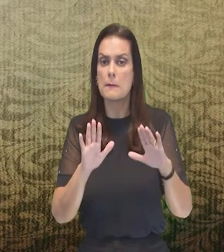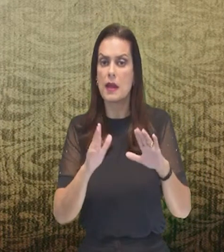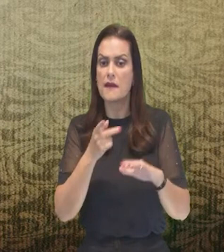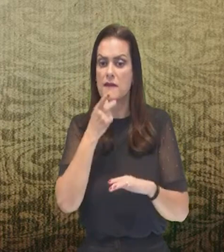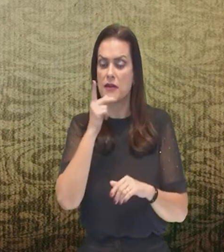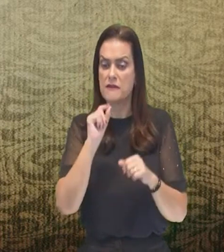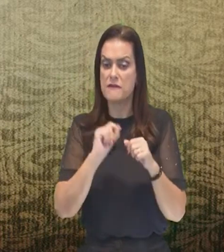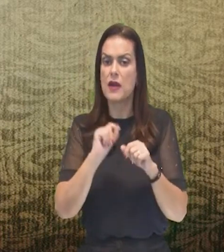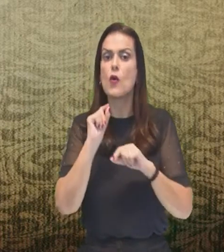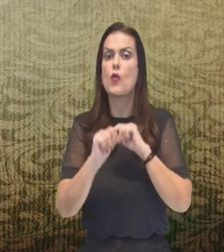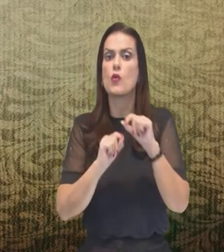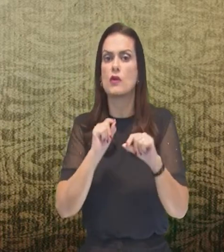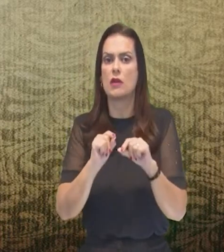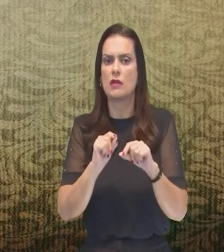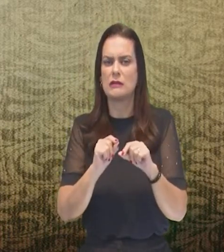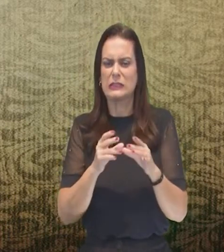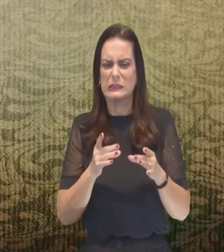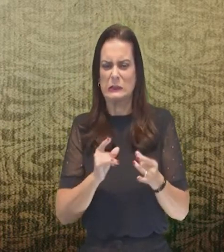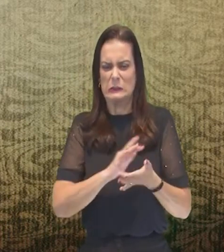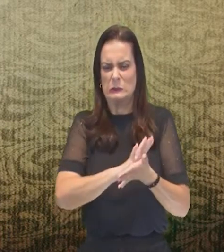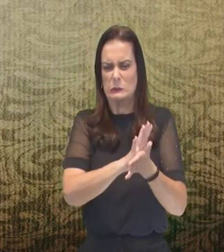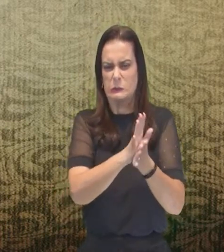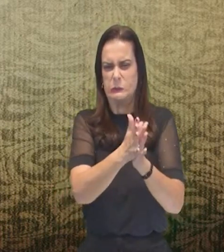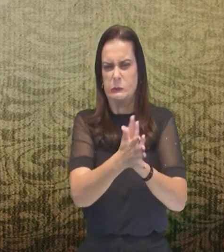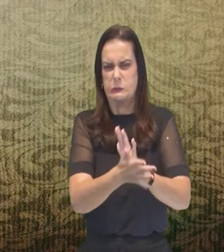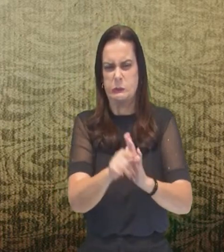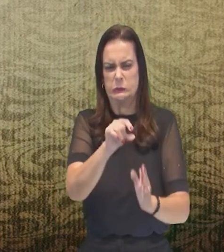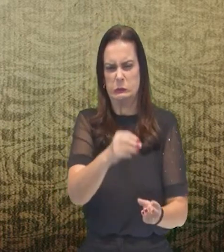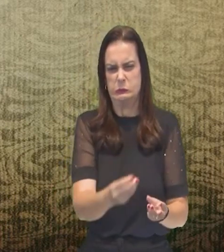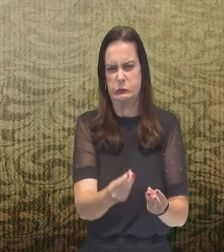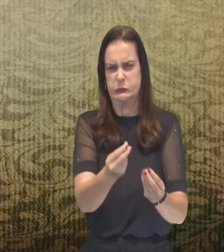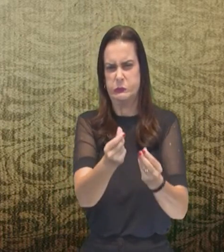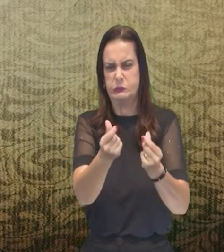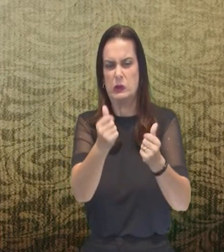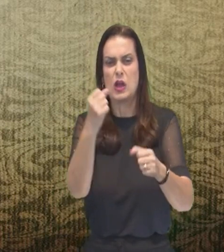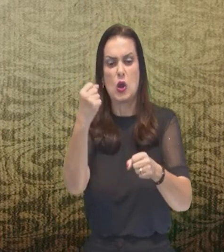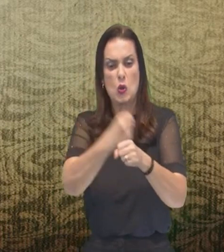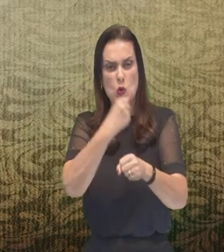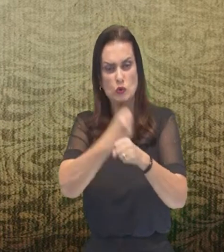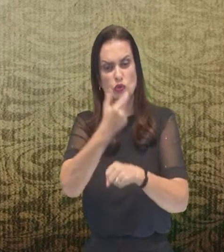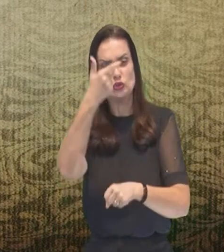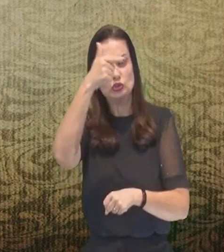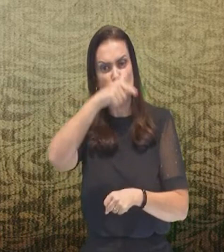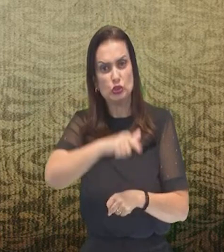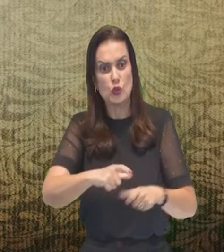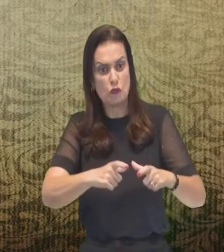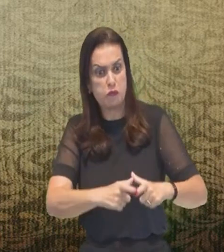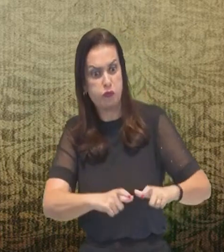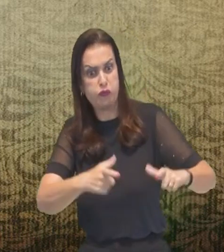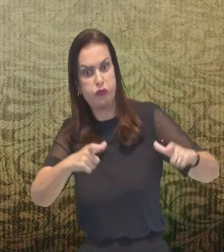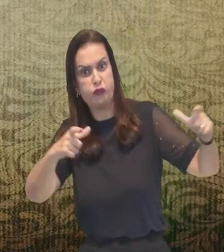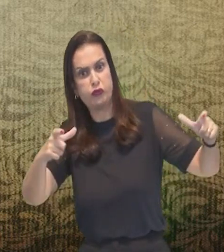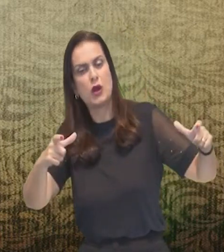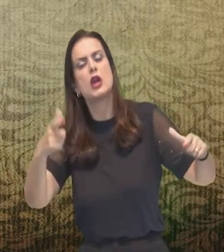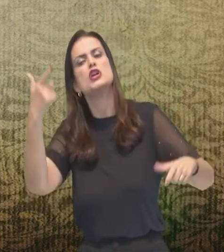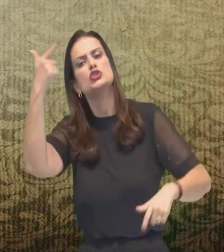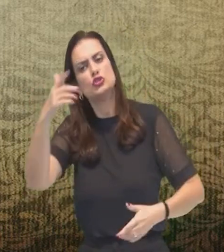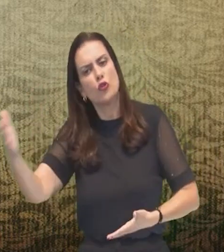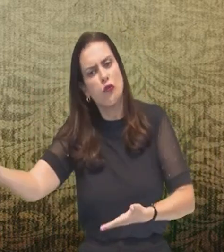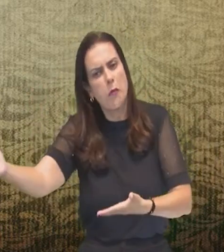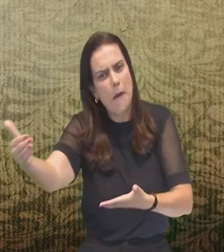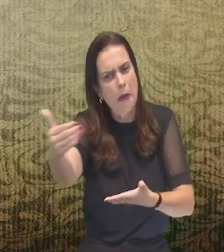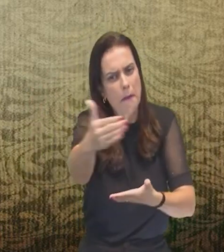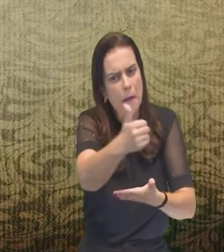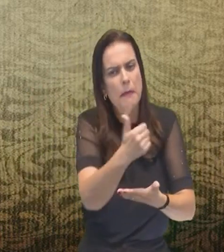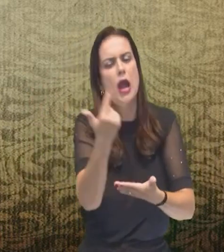Farei isto, destruirei os meus celeiros, reconstruí-los-ei maiores, e aí recolherei todo o meu produto